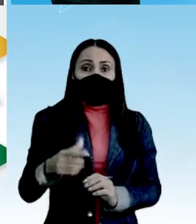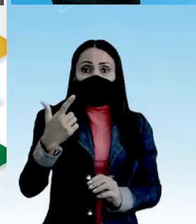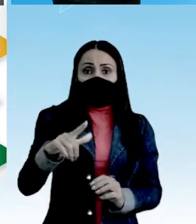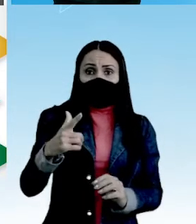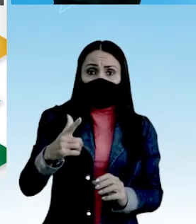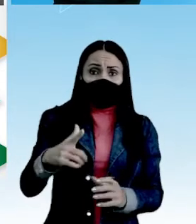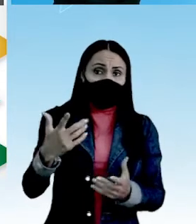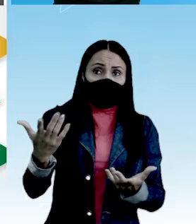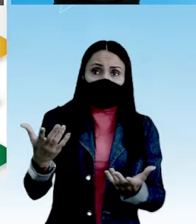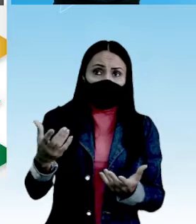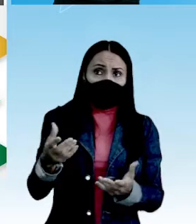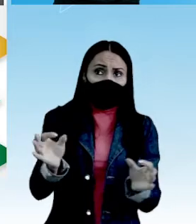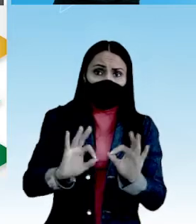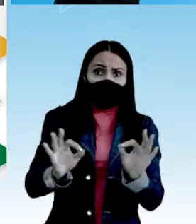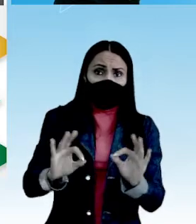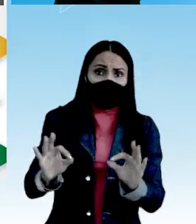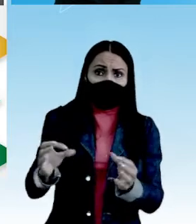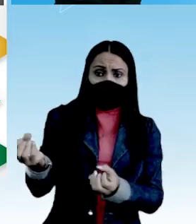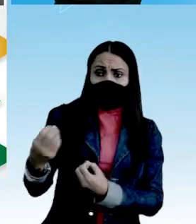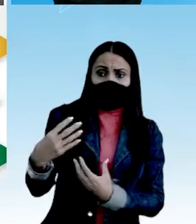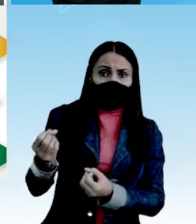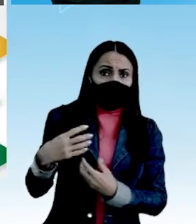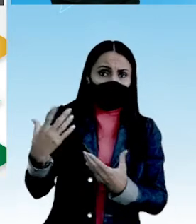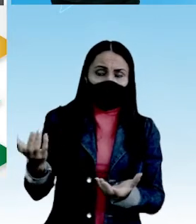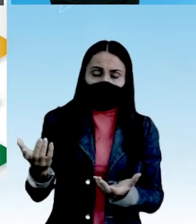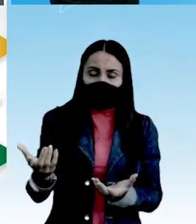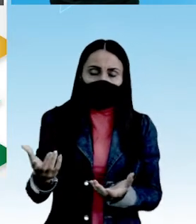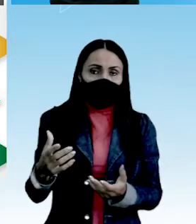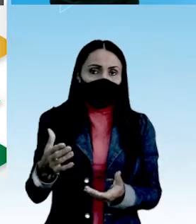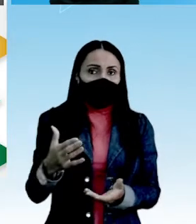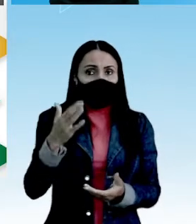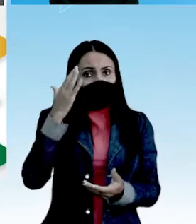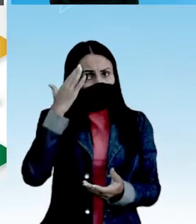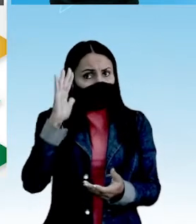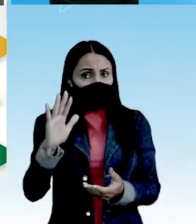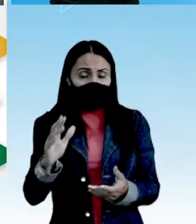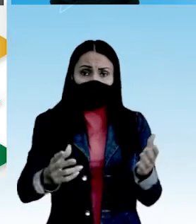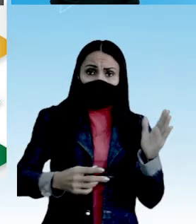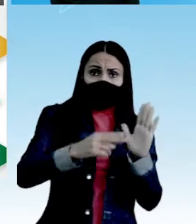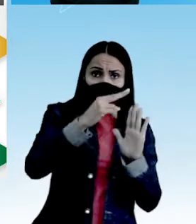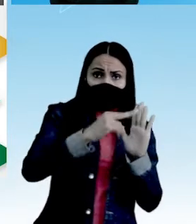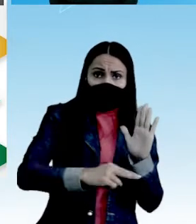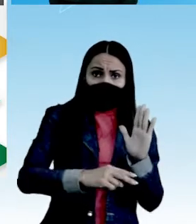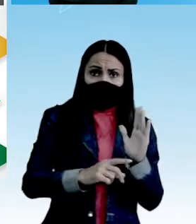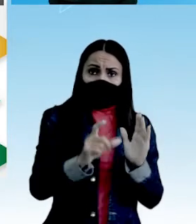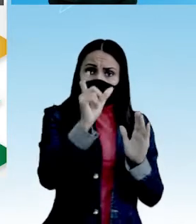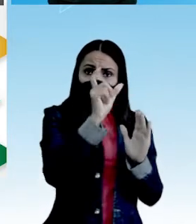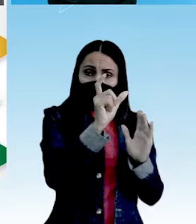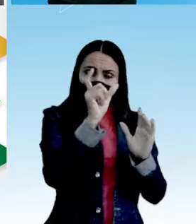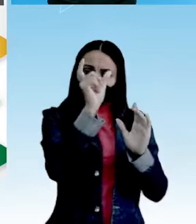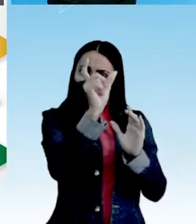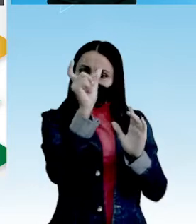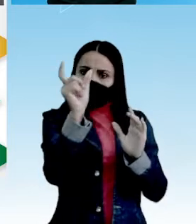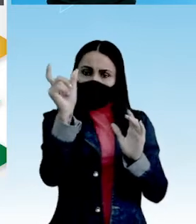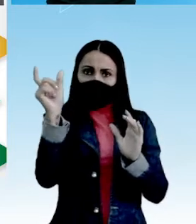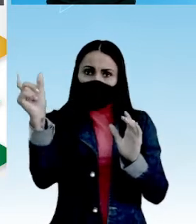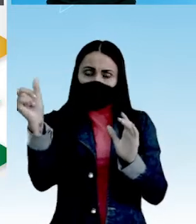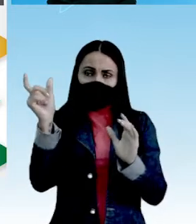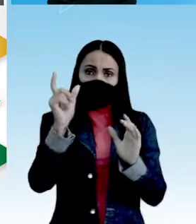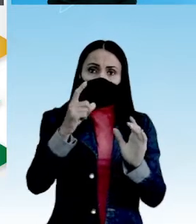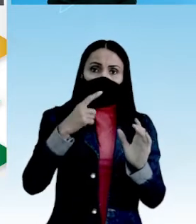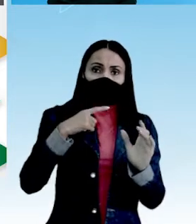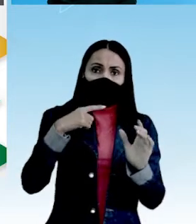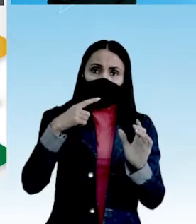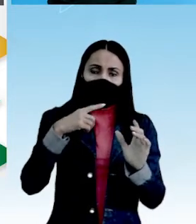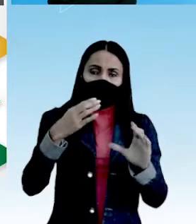ensinar a cantar, ela aprendeu sozinha, né? Ela não sabia ler partitura, né? Partitura são aqueles símbolozinhos, né, que tem as